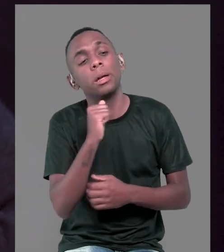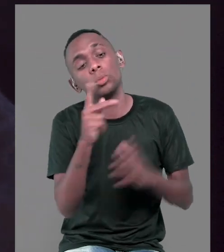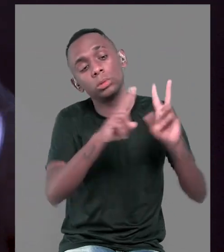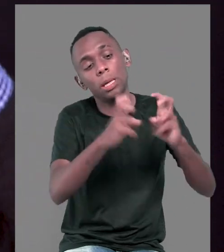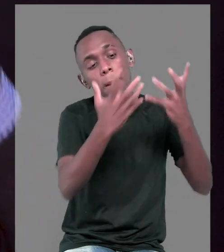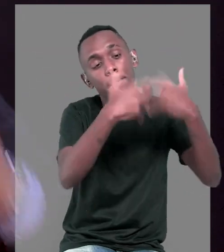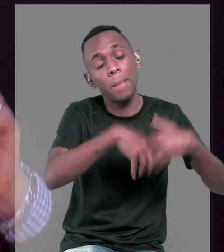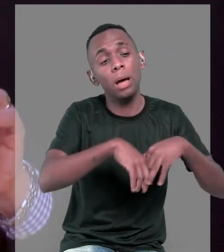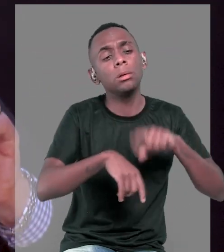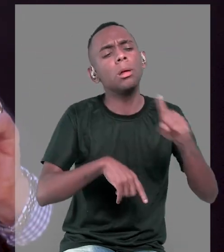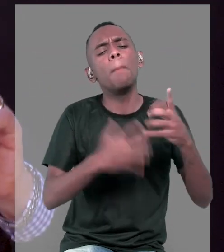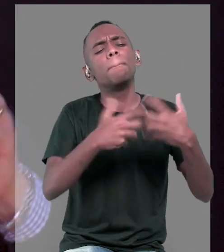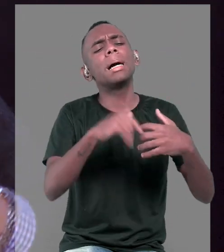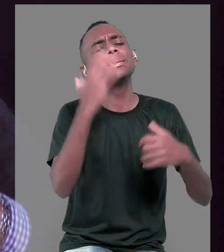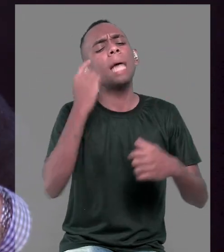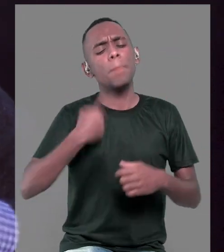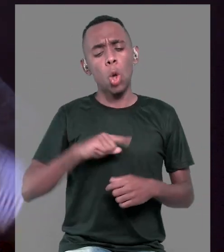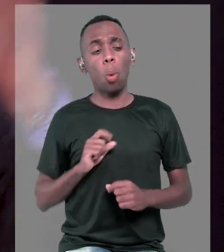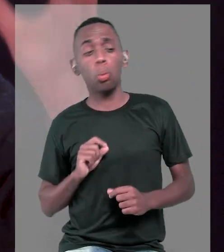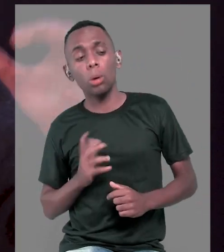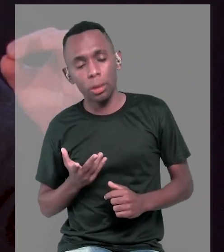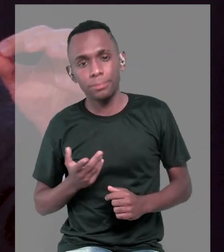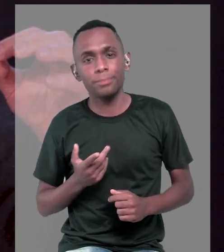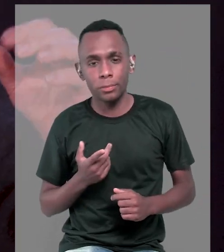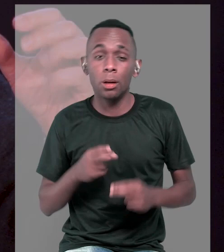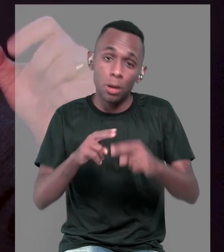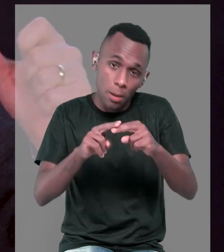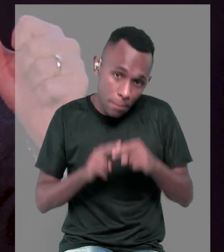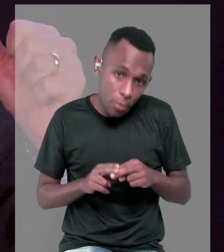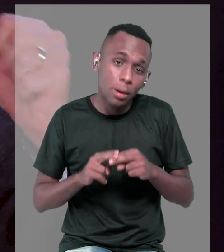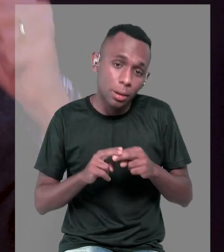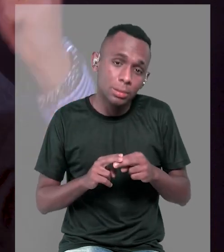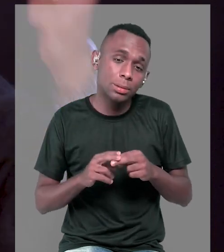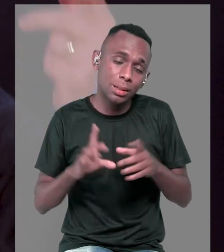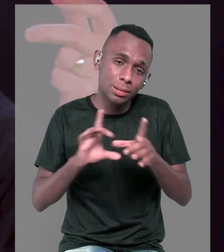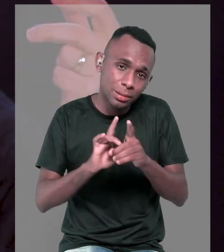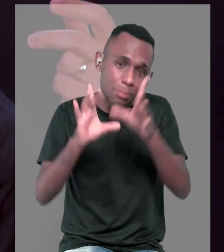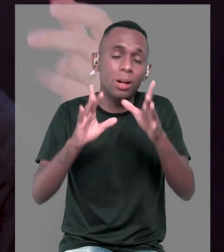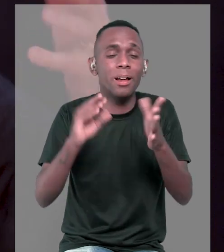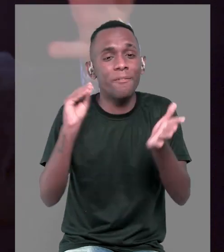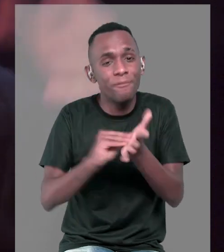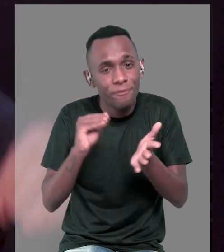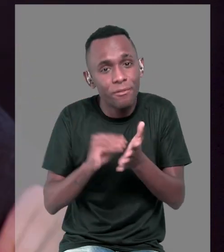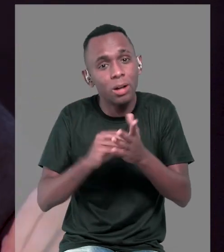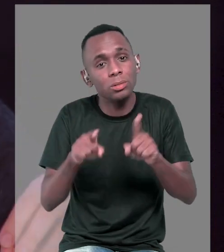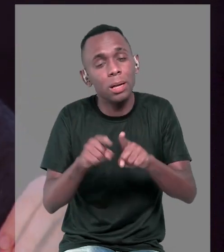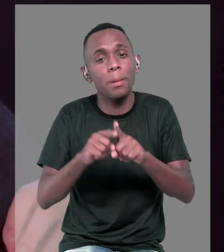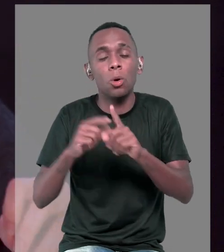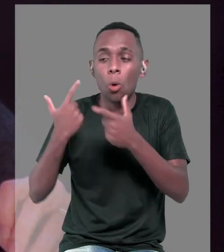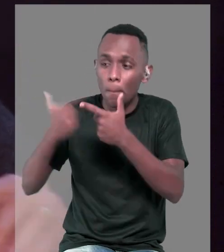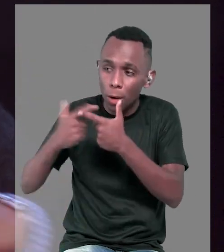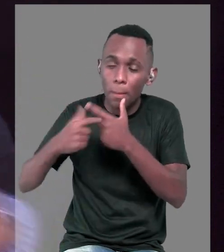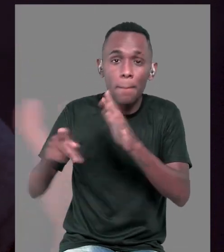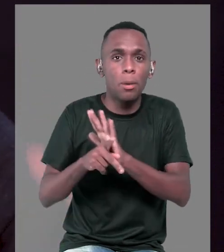sobre nós. E isso só é assim por causa de um déficit democrático e por causa de uma hipertrofia do poder dos grandes